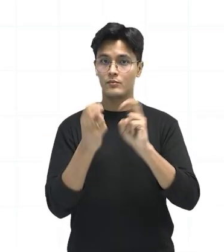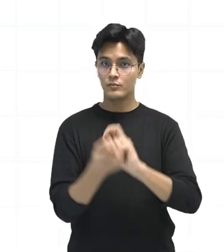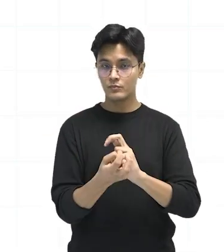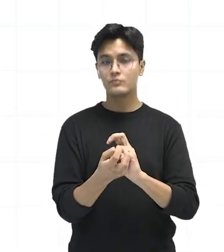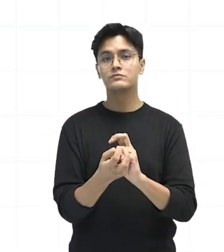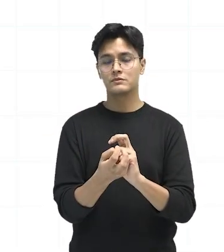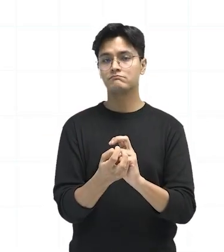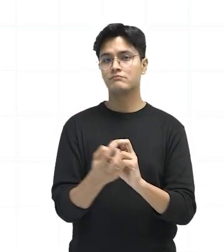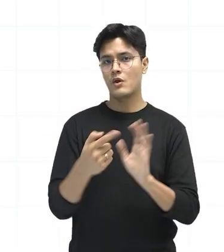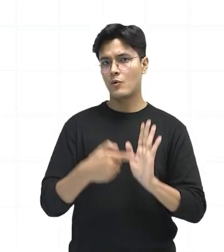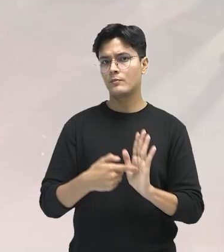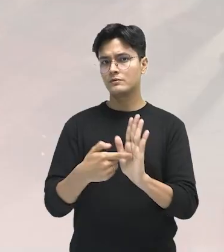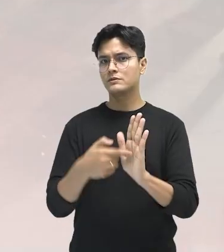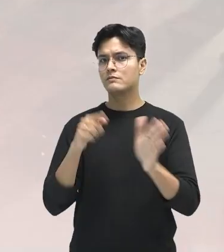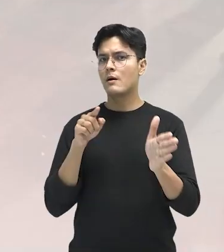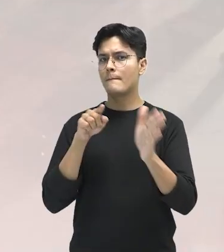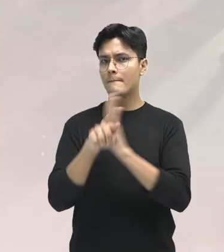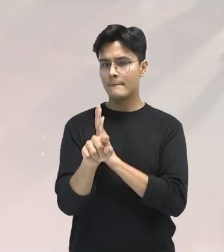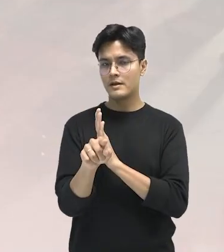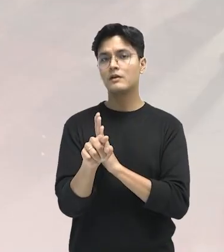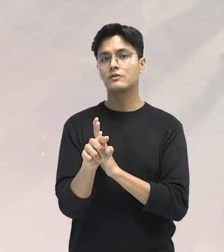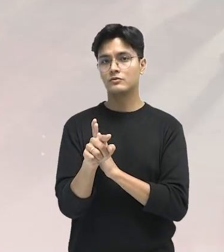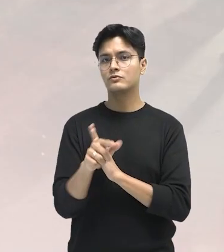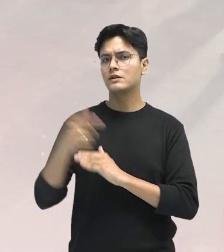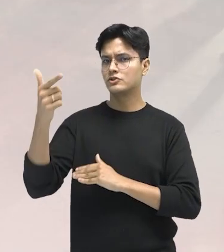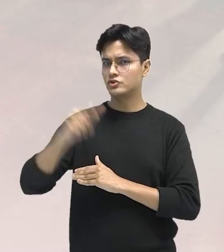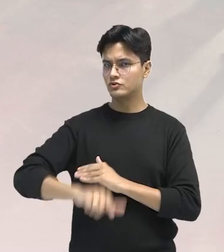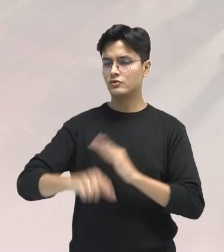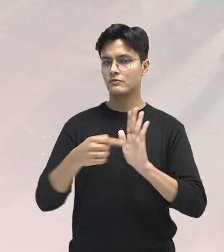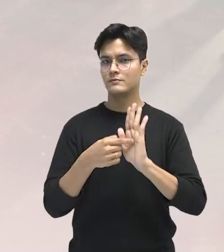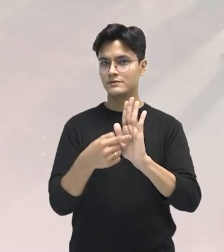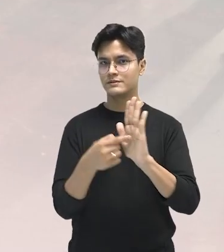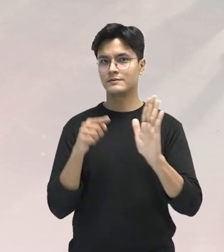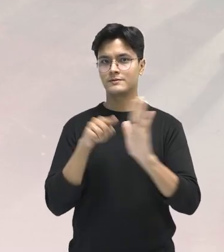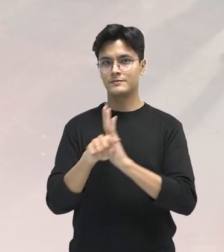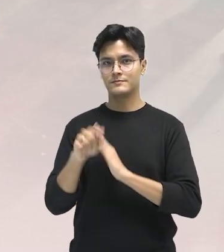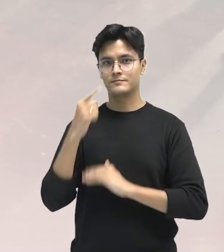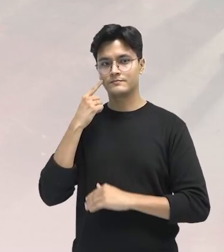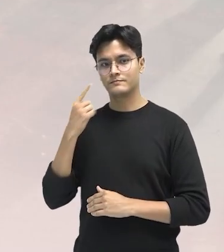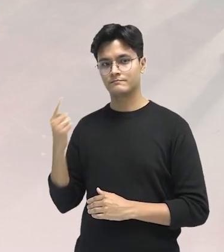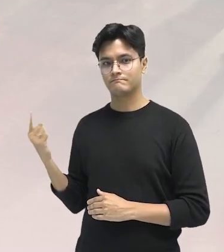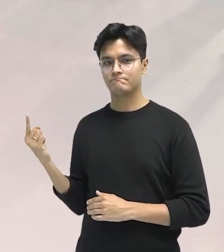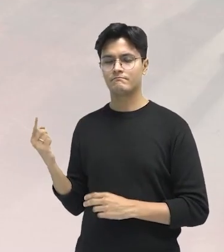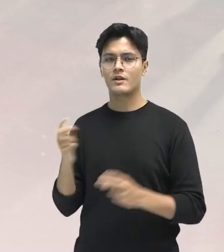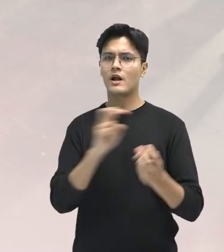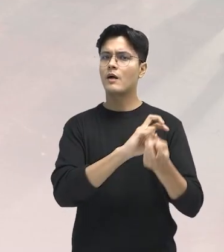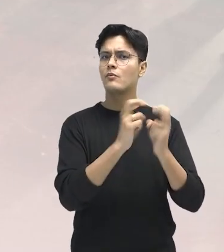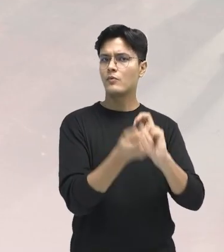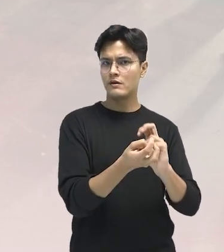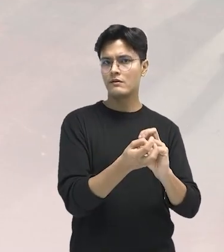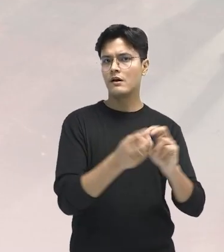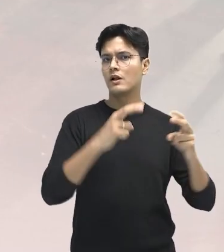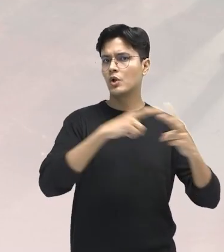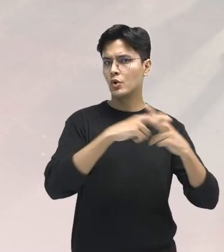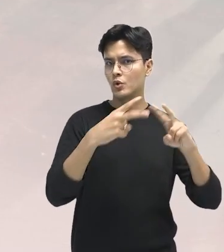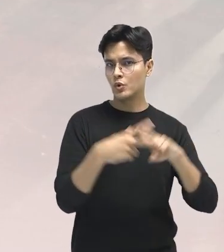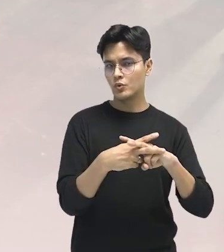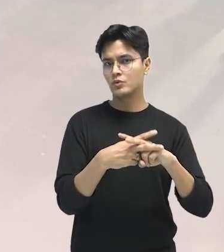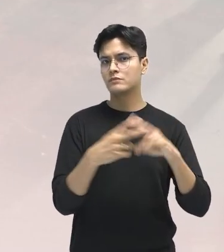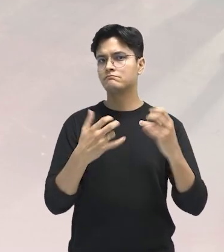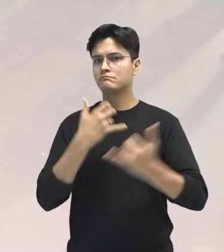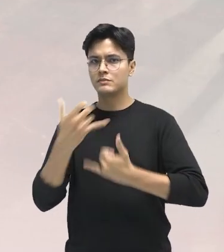aula uma pergunta para vocês e eu faço novamente a mesma pergunta. Capoeira é luta,